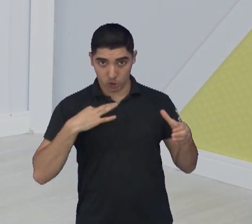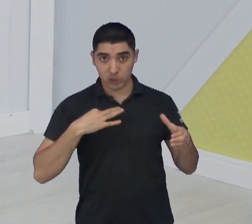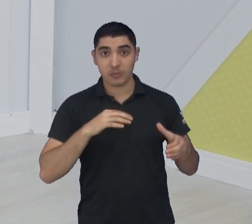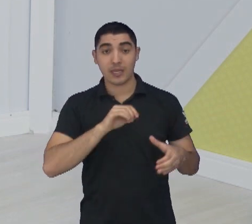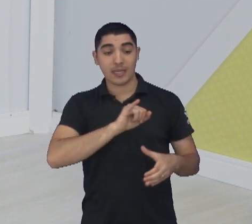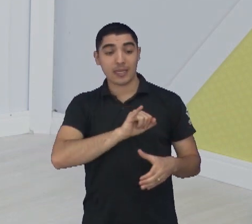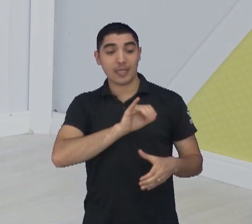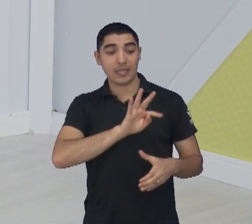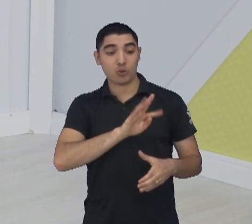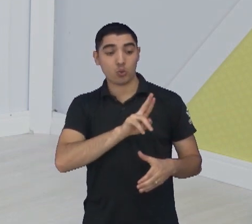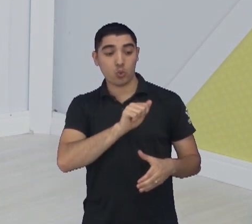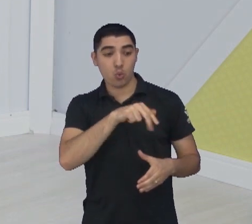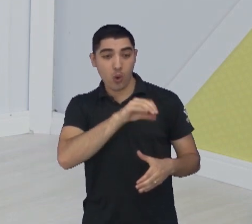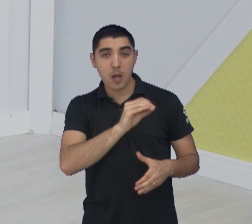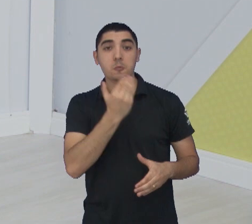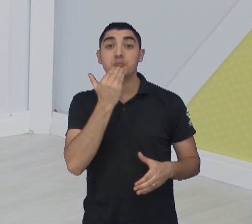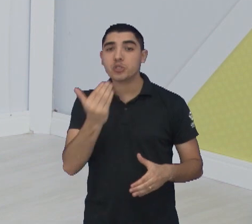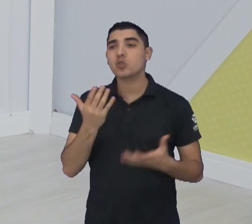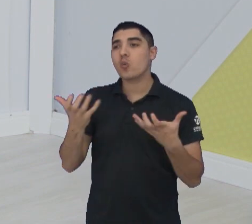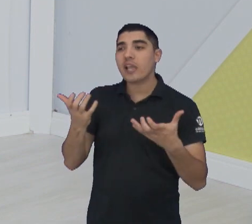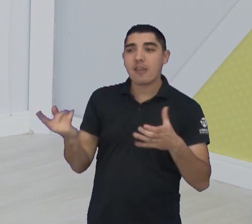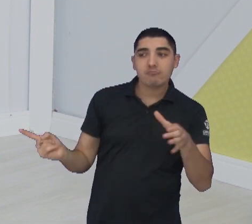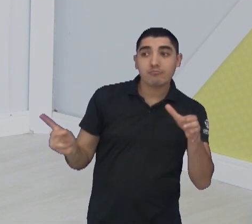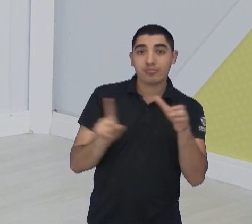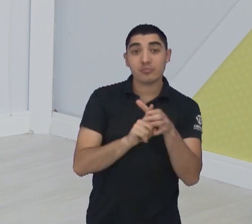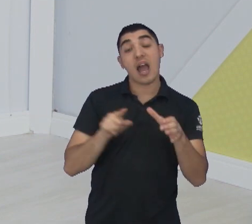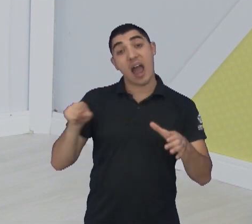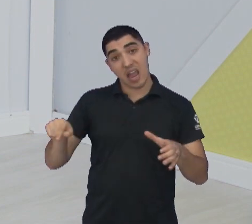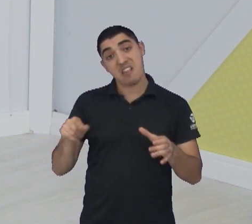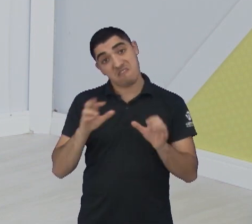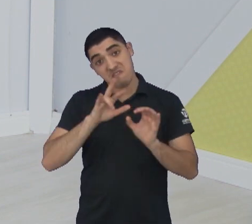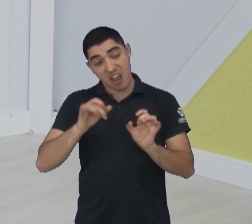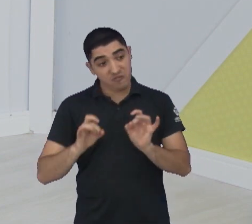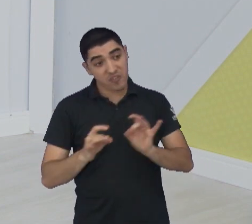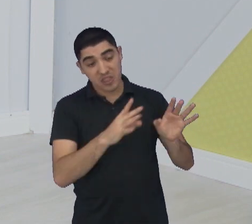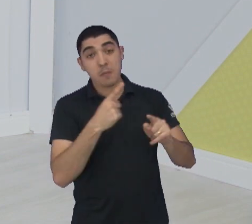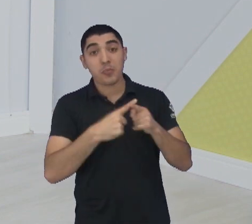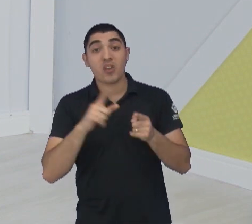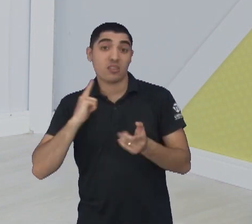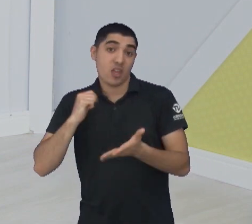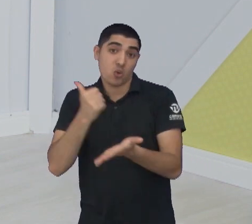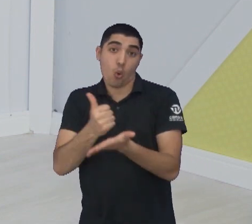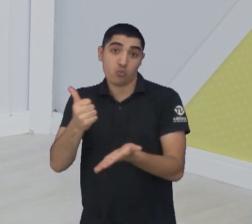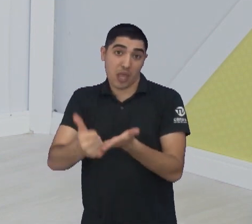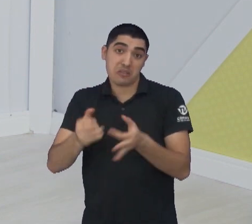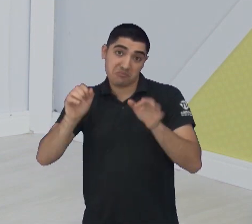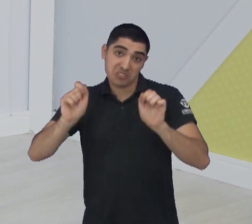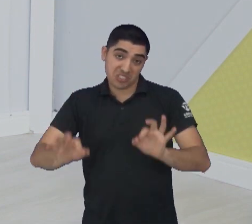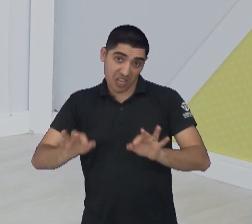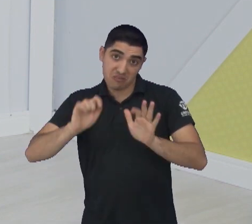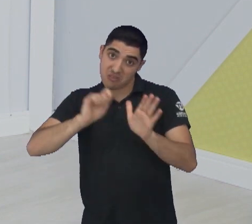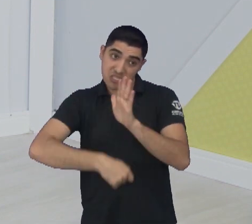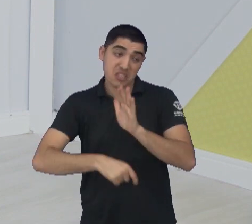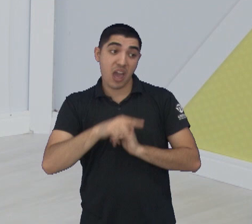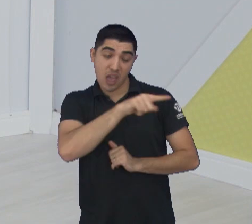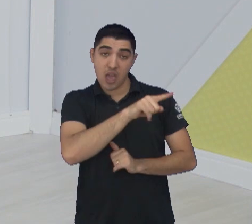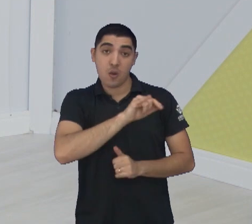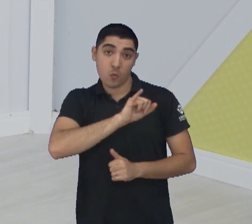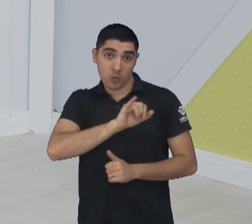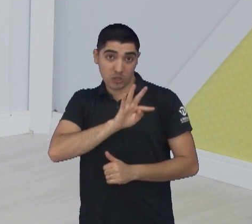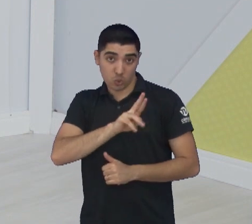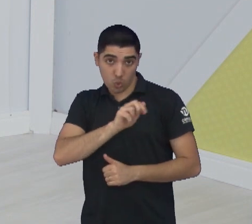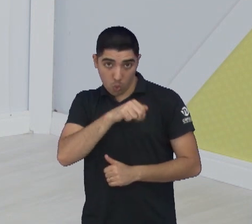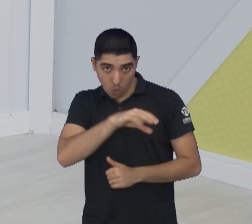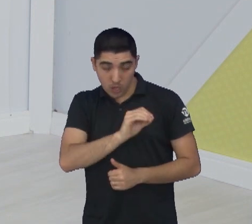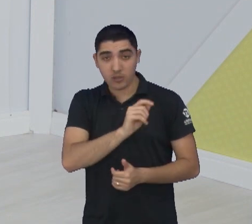ele vai para o Ituano, se tiver que ir, aí o São José já vai ganhar uma graninha em cima, porque tem um contrato com o jogador para até maio